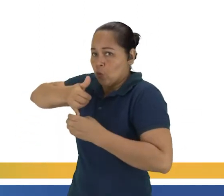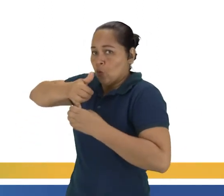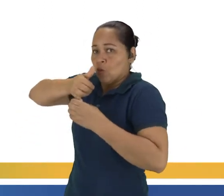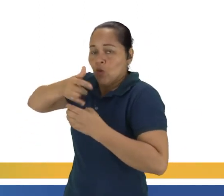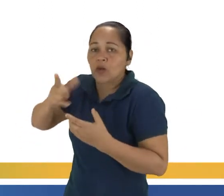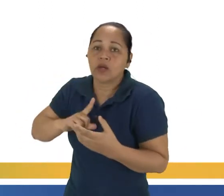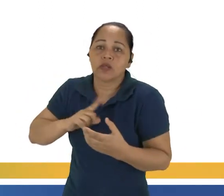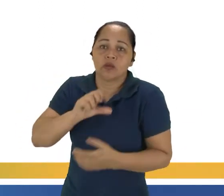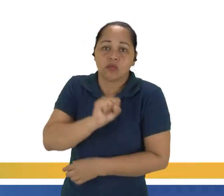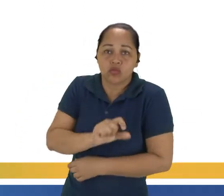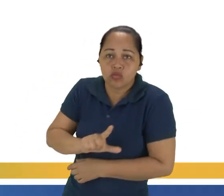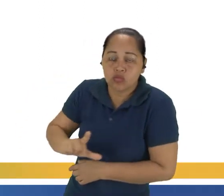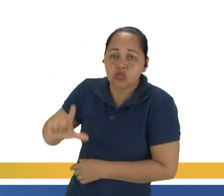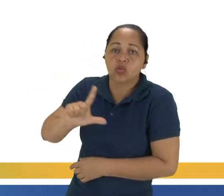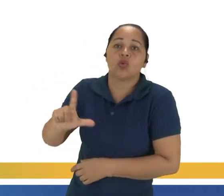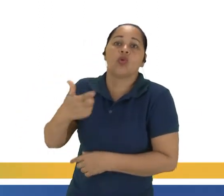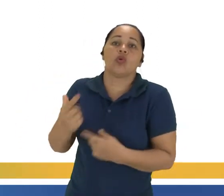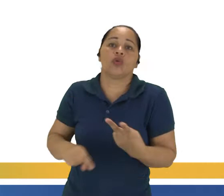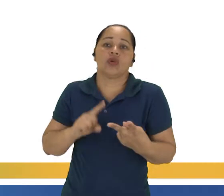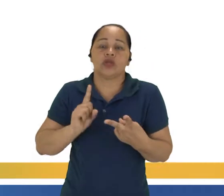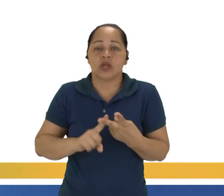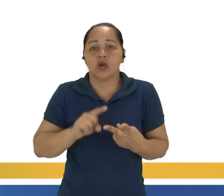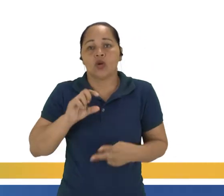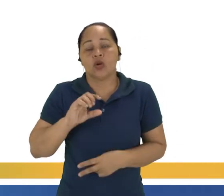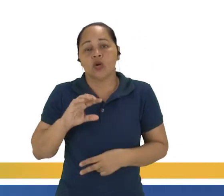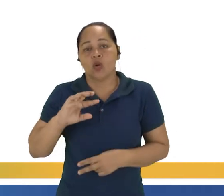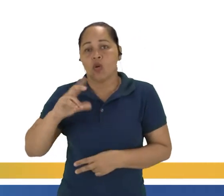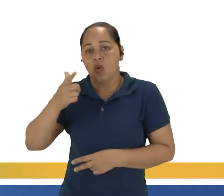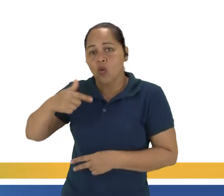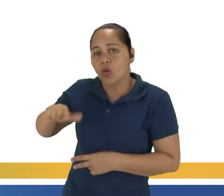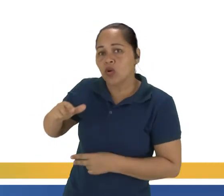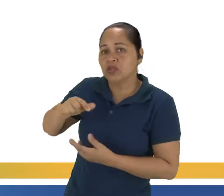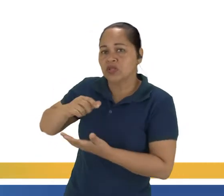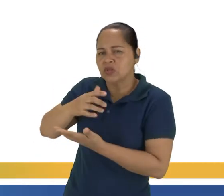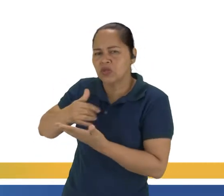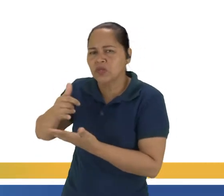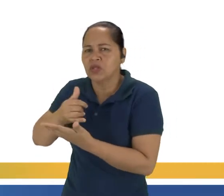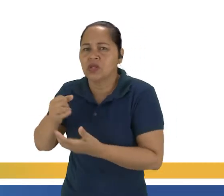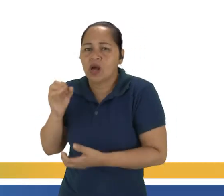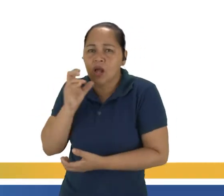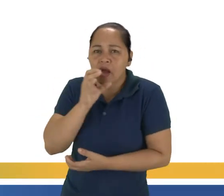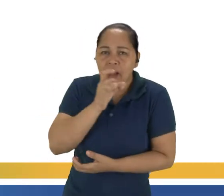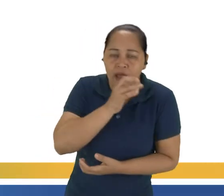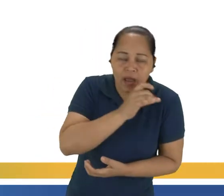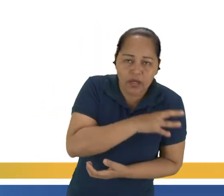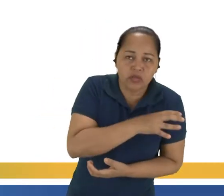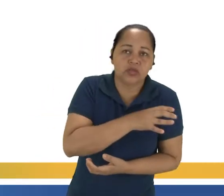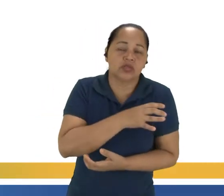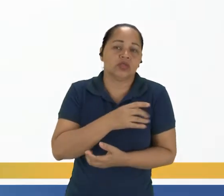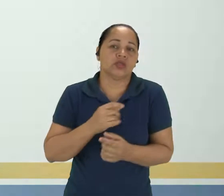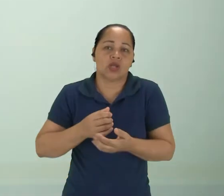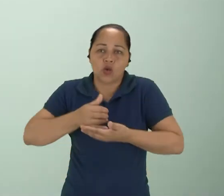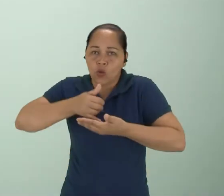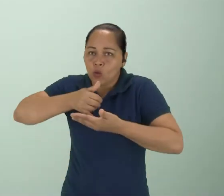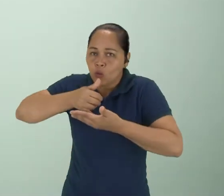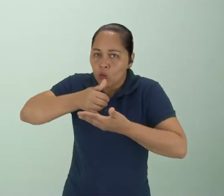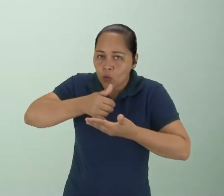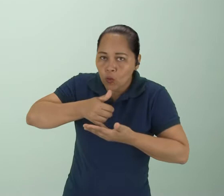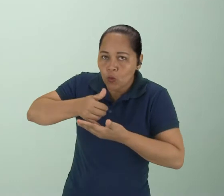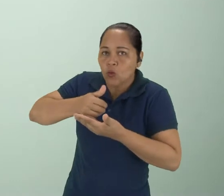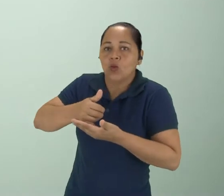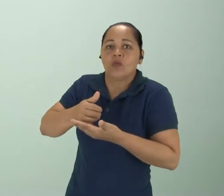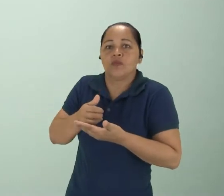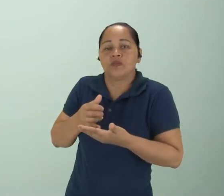do Brasil e sul até mesmo da América do Sul utiliza muito essa bebida quente, já que é uma região